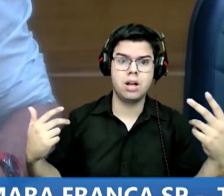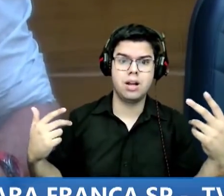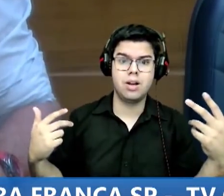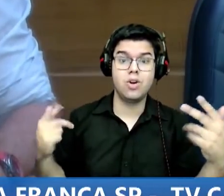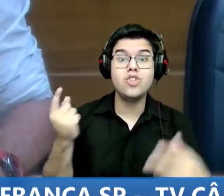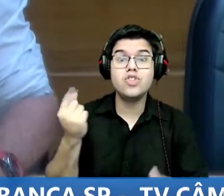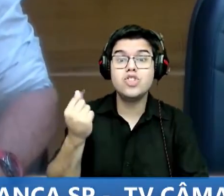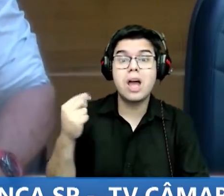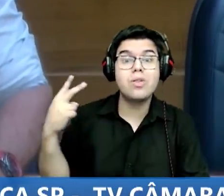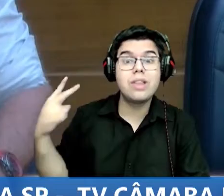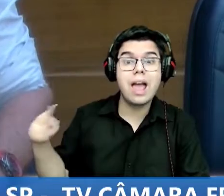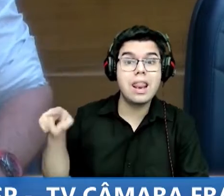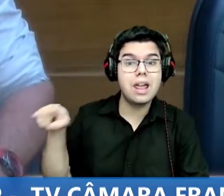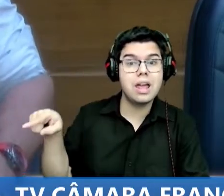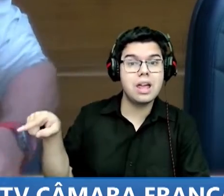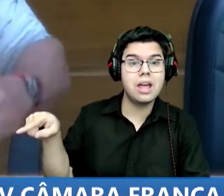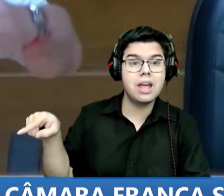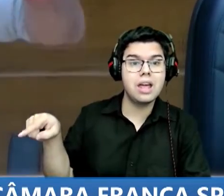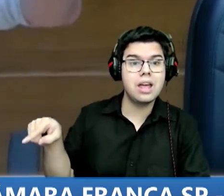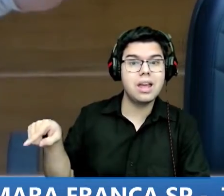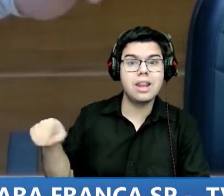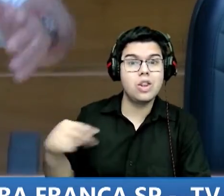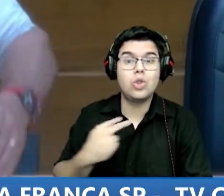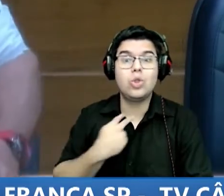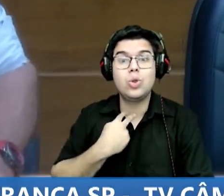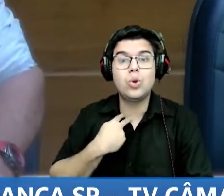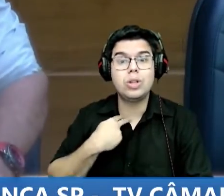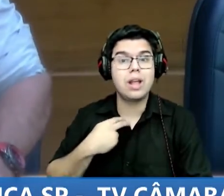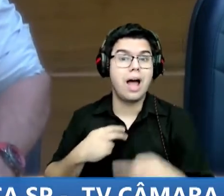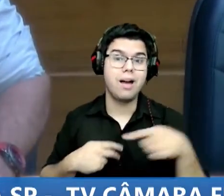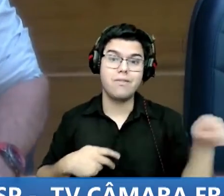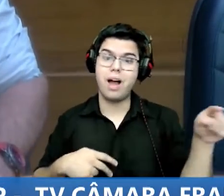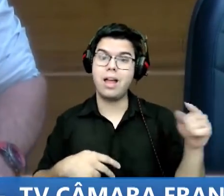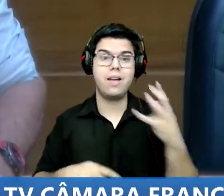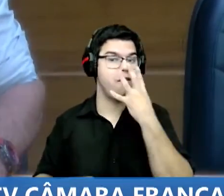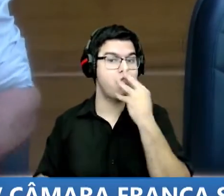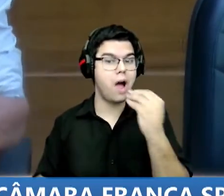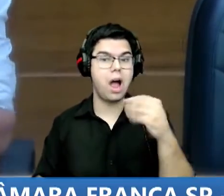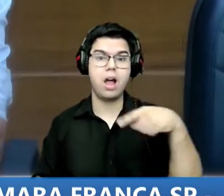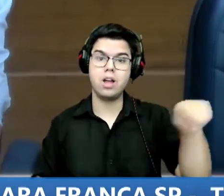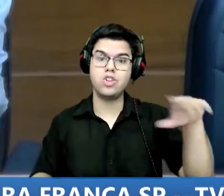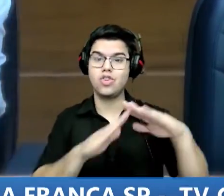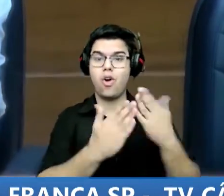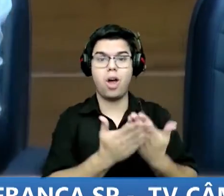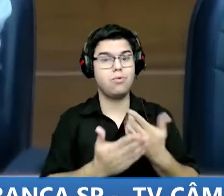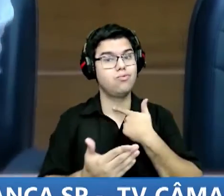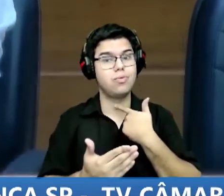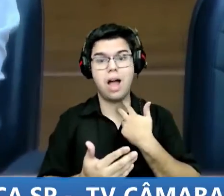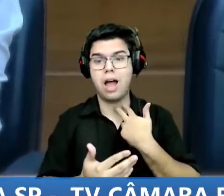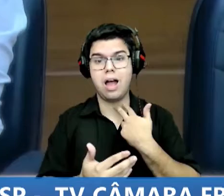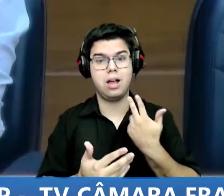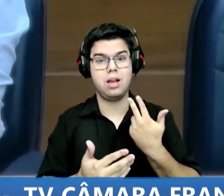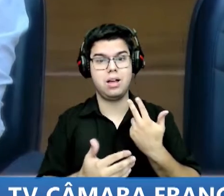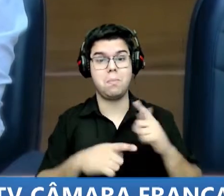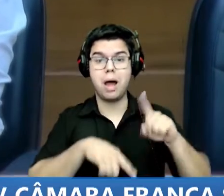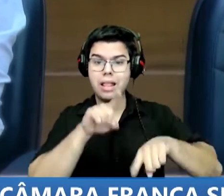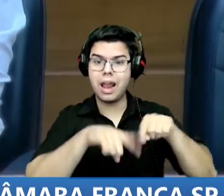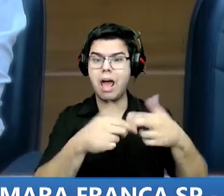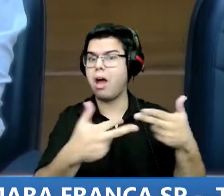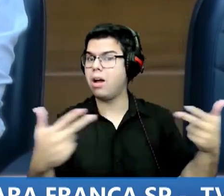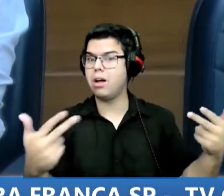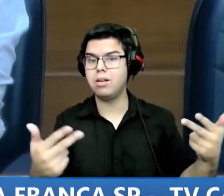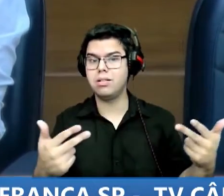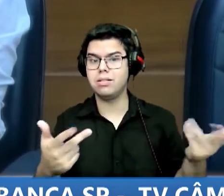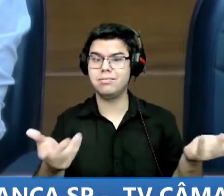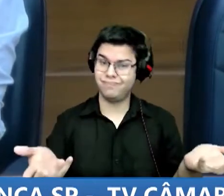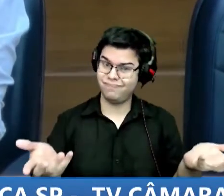tendo dinheiro nem para ir com a van, para ir para a escola e seus materiais. Então, realmente é uma visão de valores